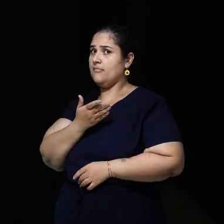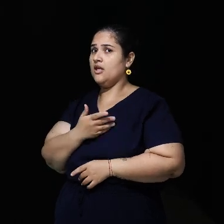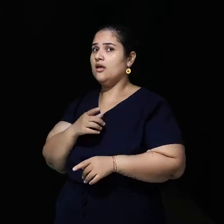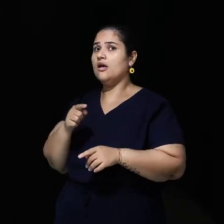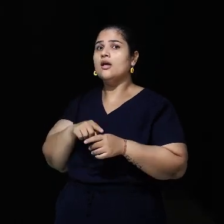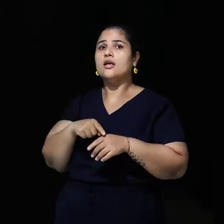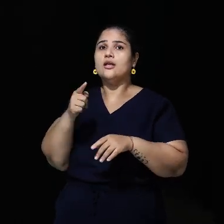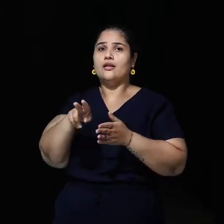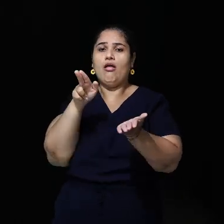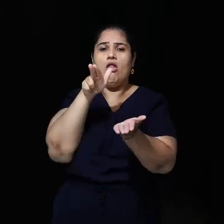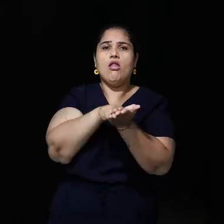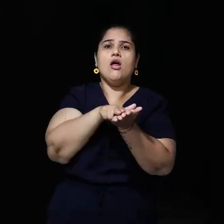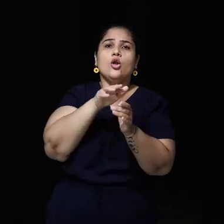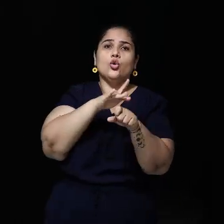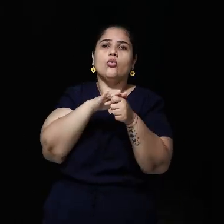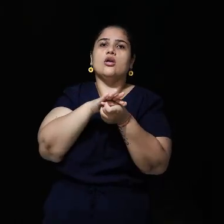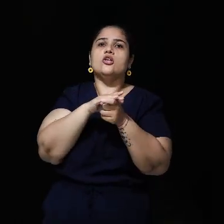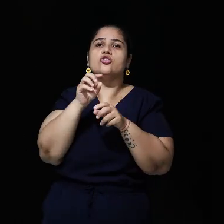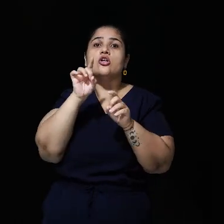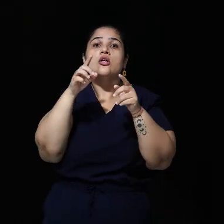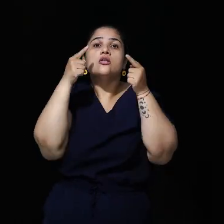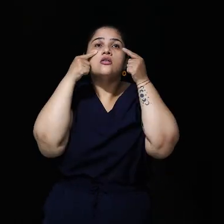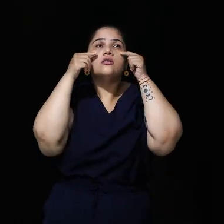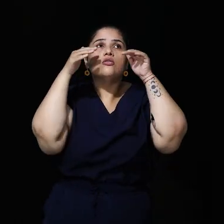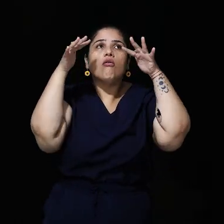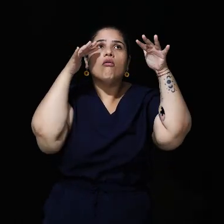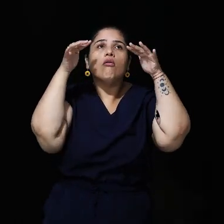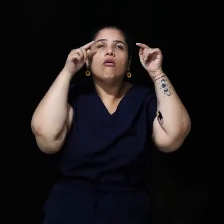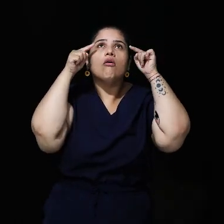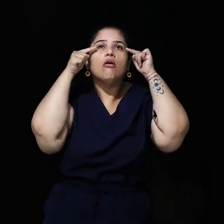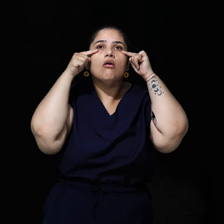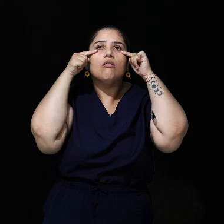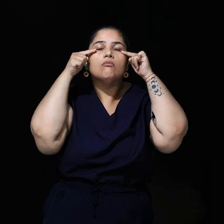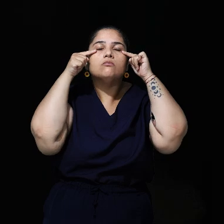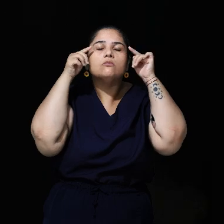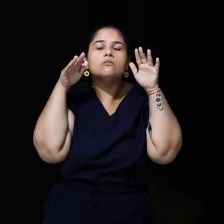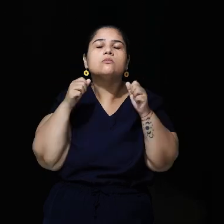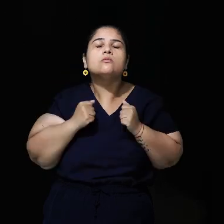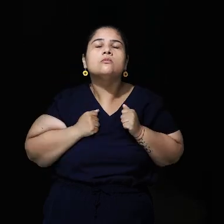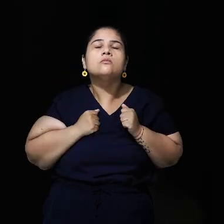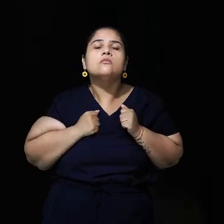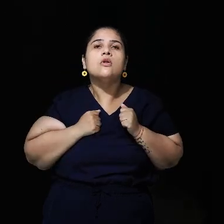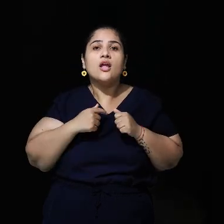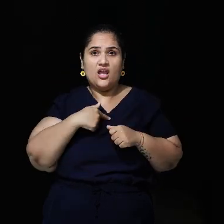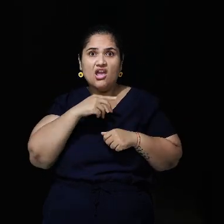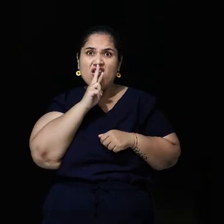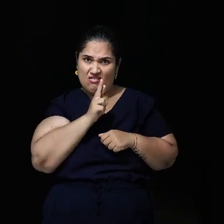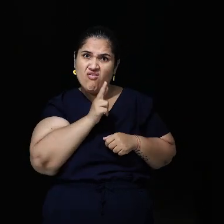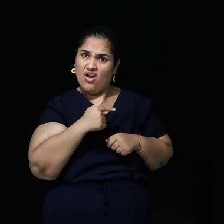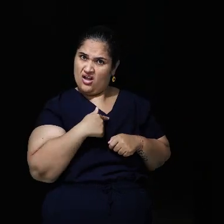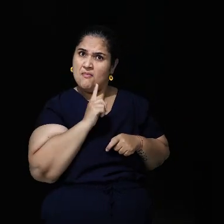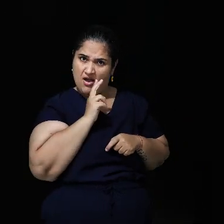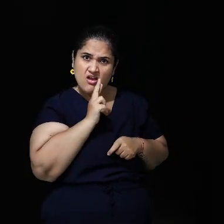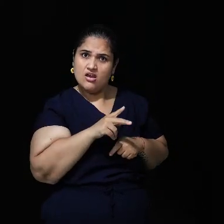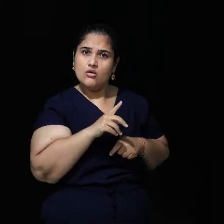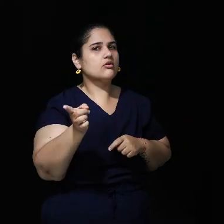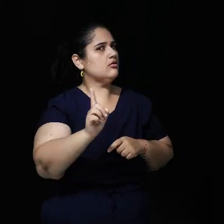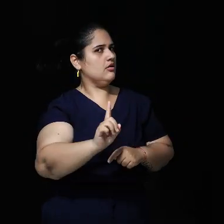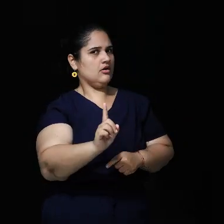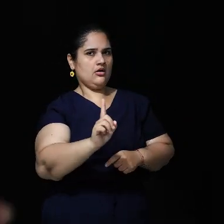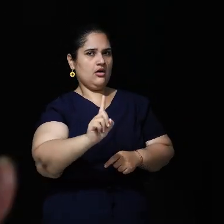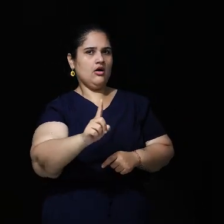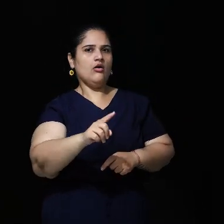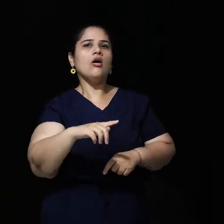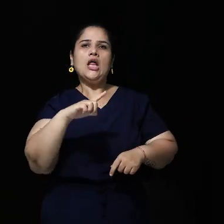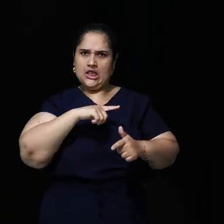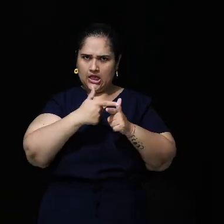com os olhos. Aí tu acha que eu vou reclamar da minha situação que eu tô? Não vou. Eu vou agradecer cada dia o que eu passar, com problema